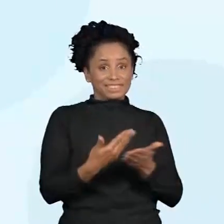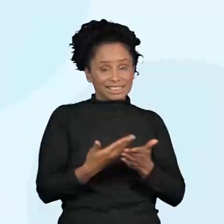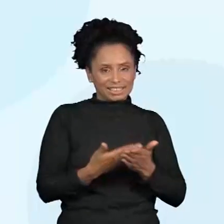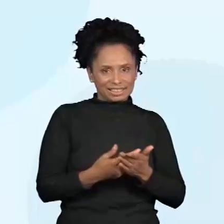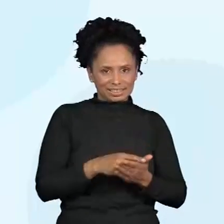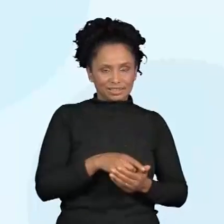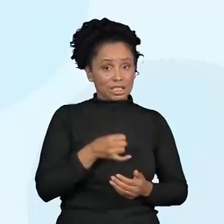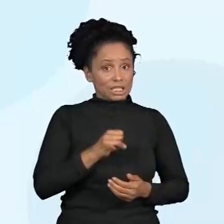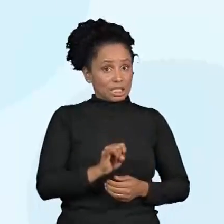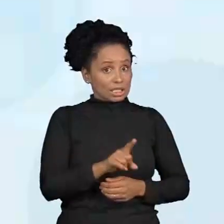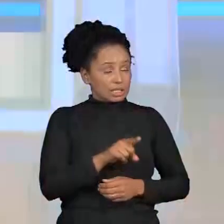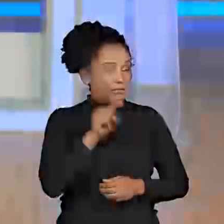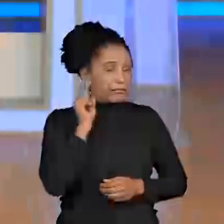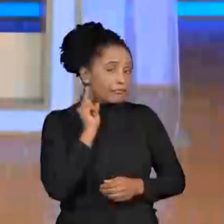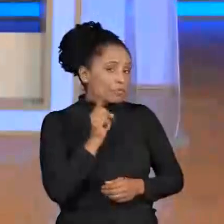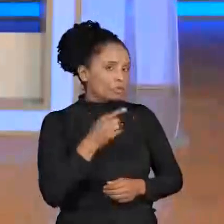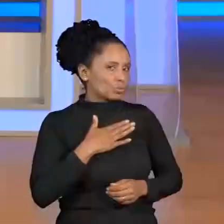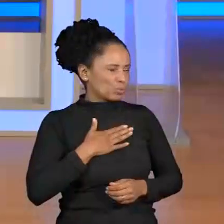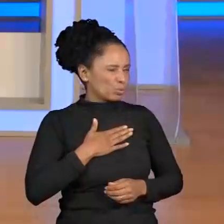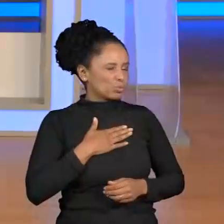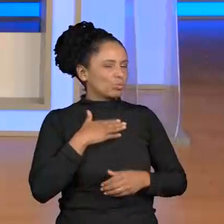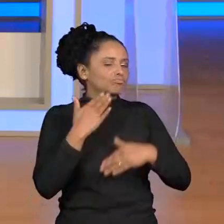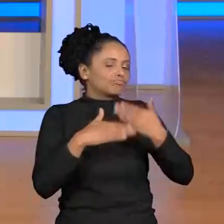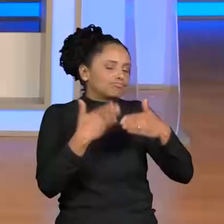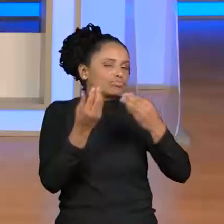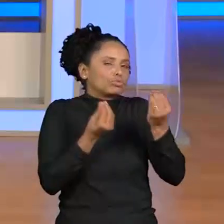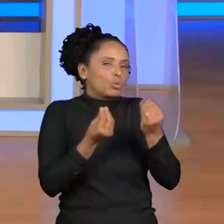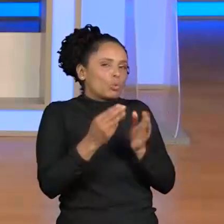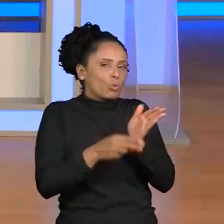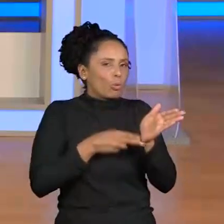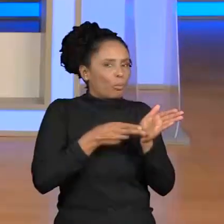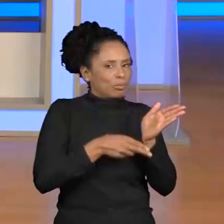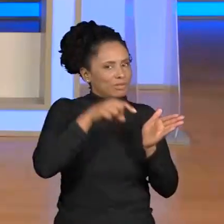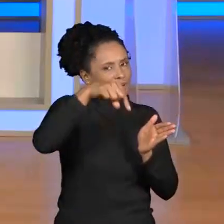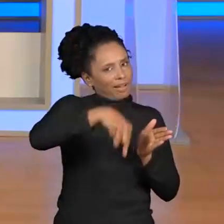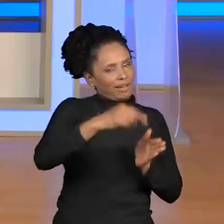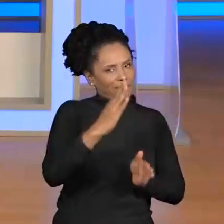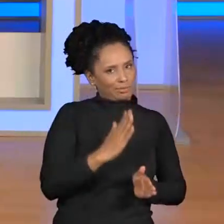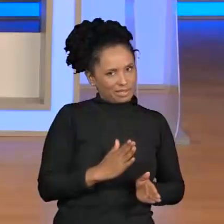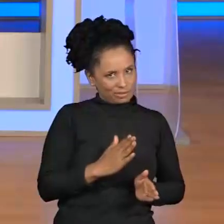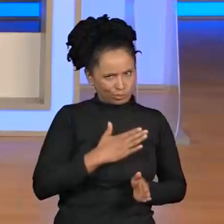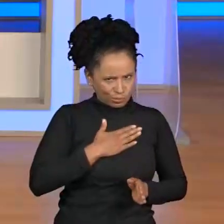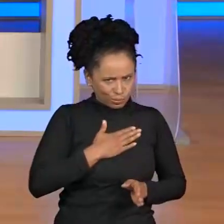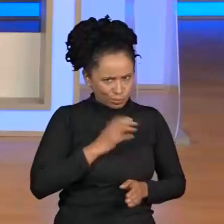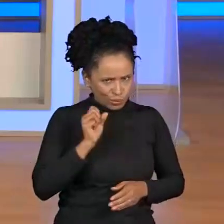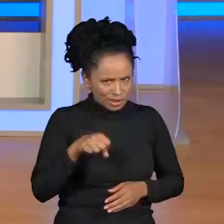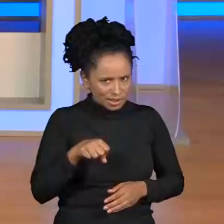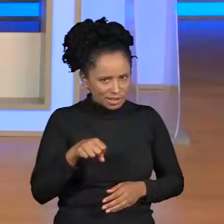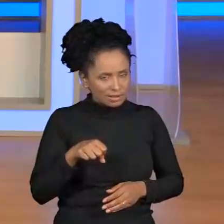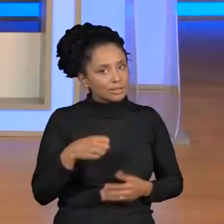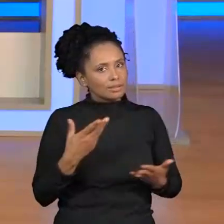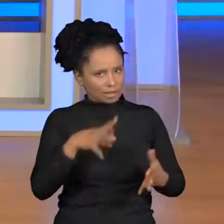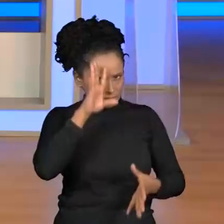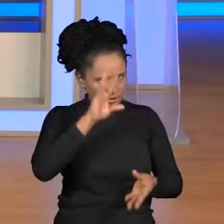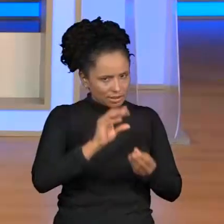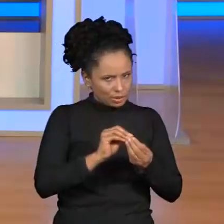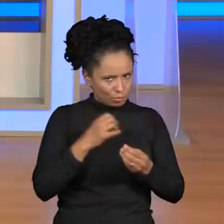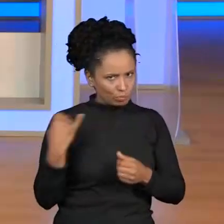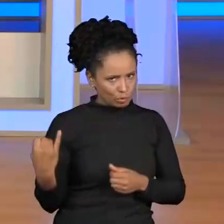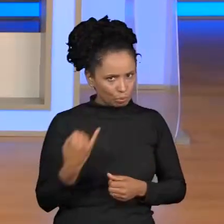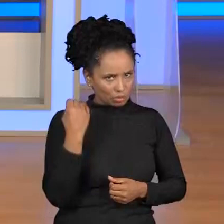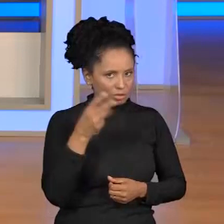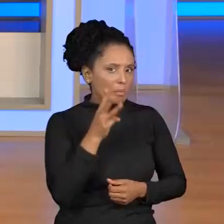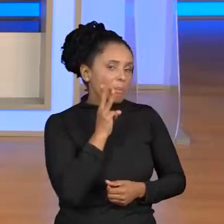aí de falar sobre a evolução do transporte aí, dos trens, das ferrovias no Brasil, entendeu o quanto o Barão de Mauá